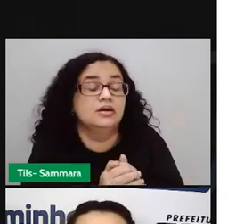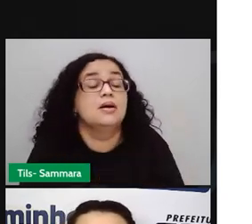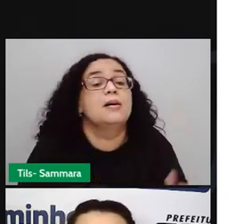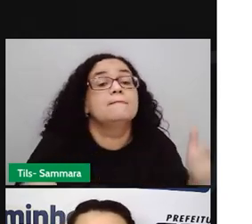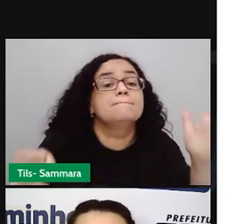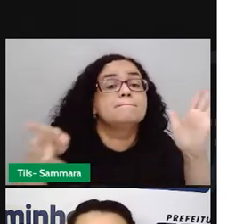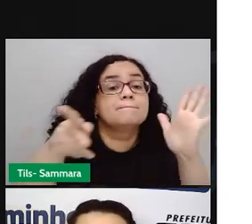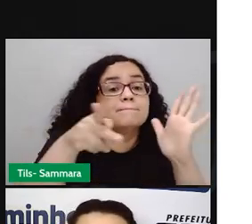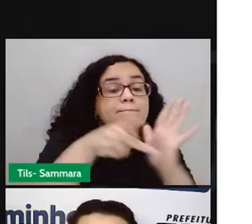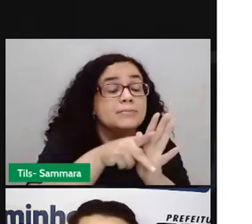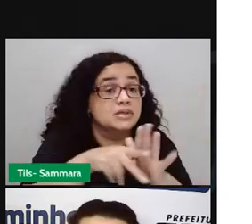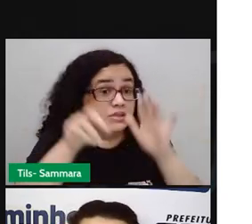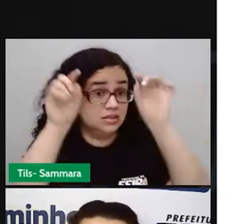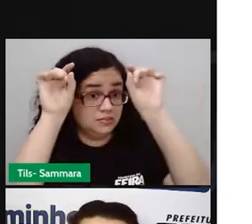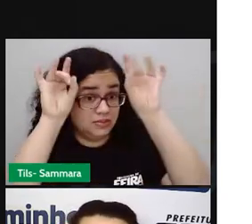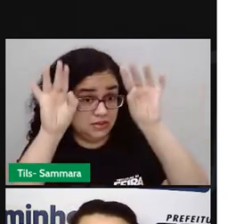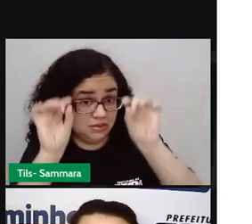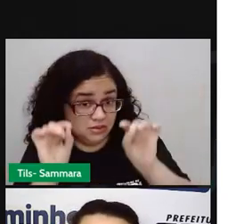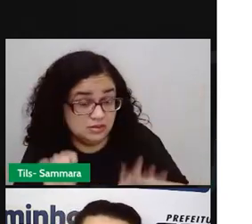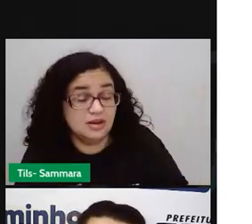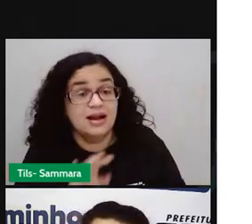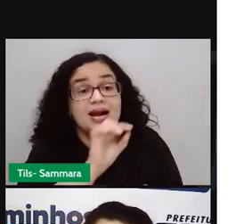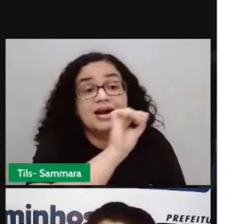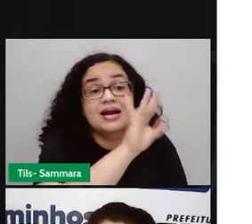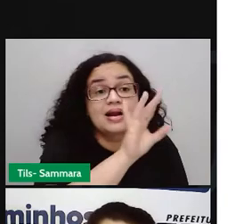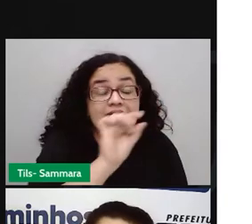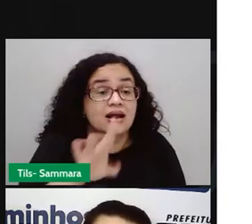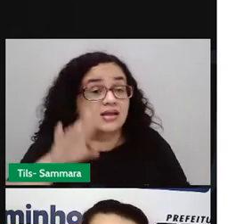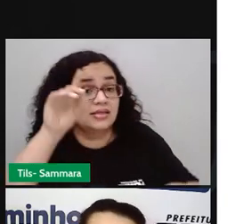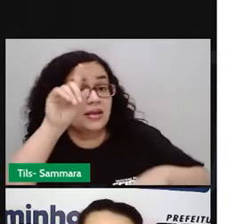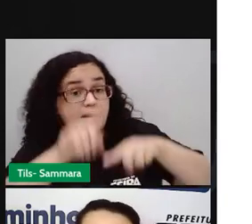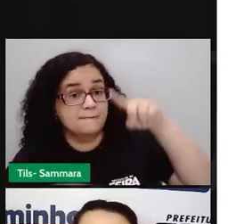é uma propriedade específica de cada